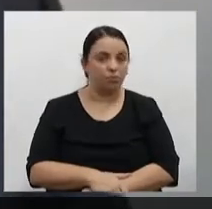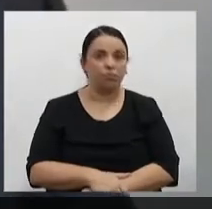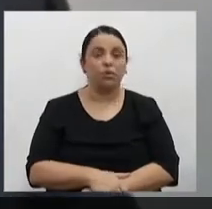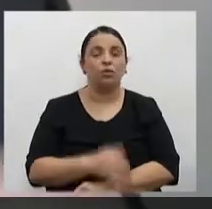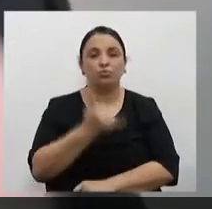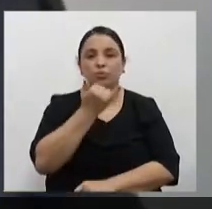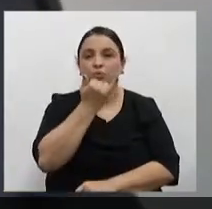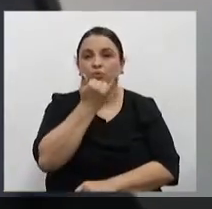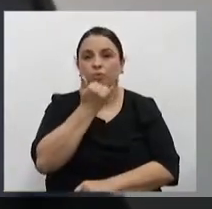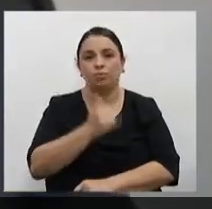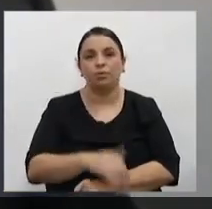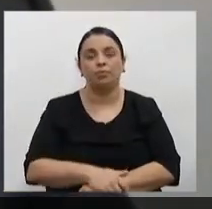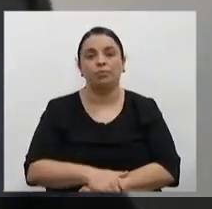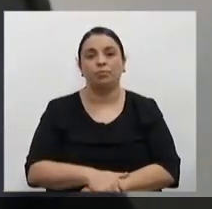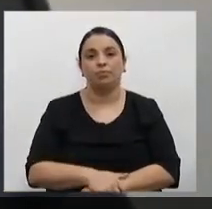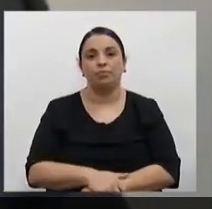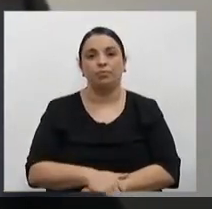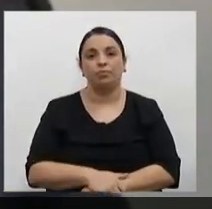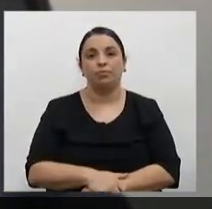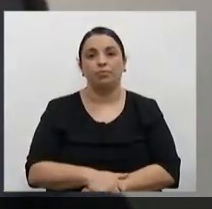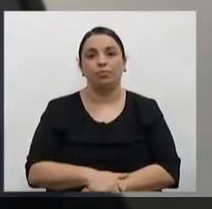desculpa.